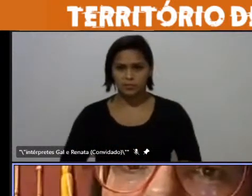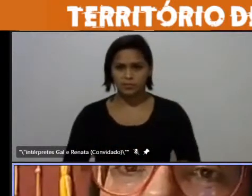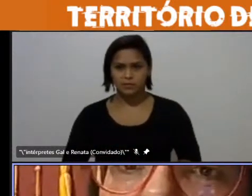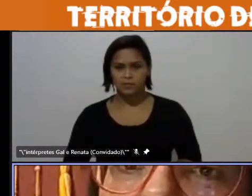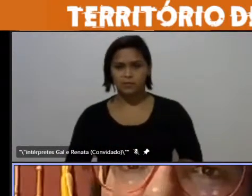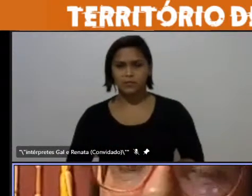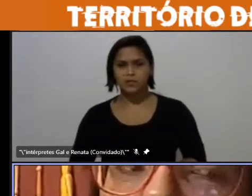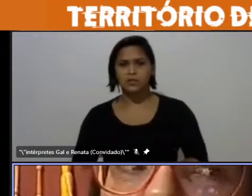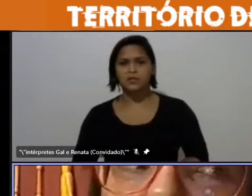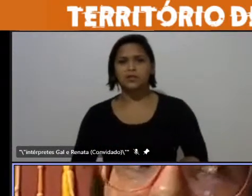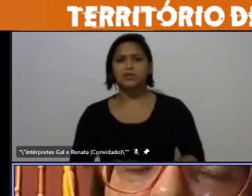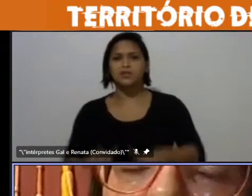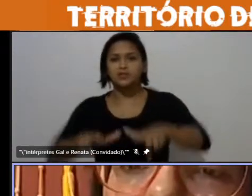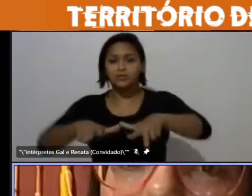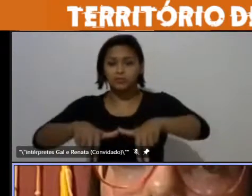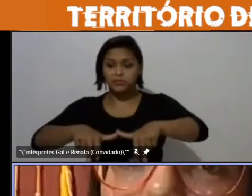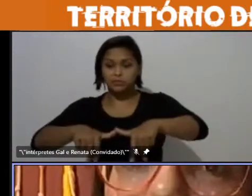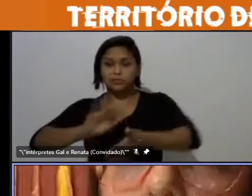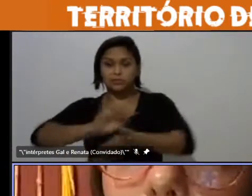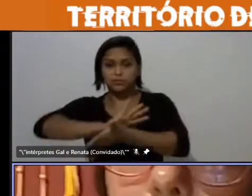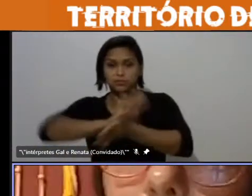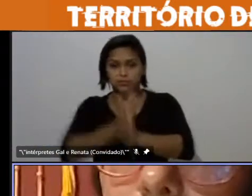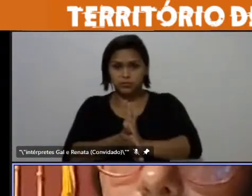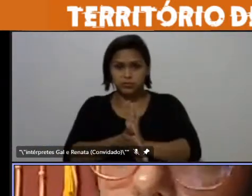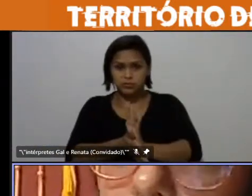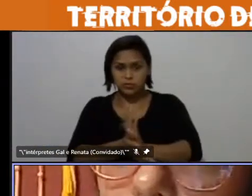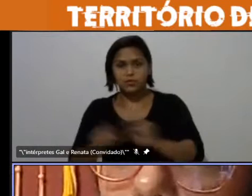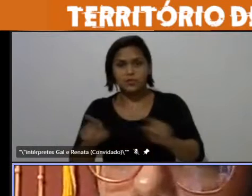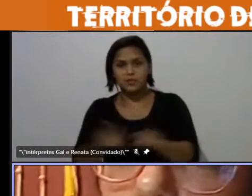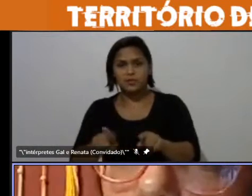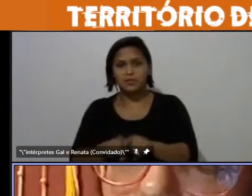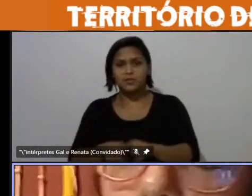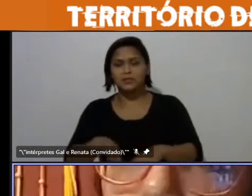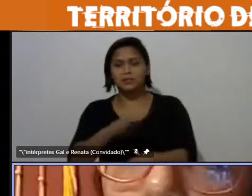do genocídio e da chacina